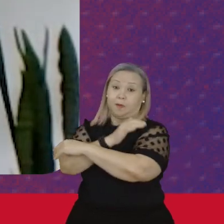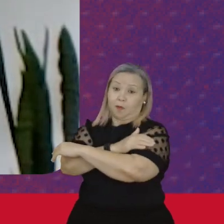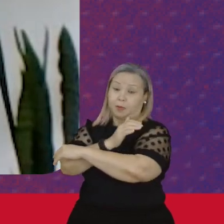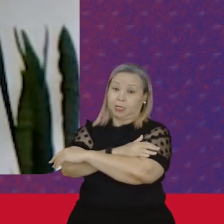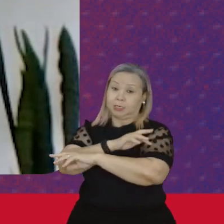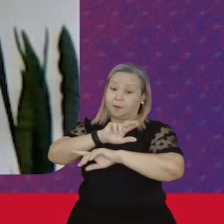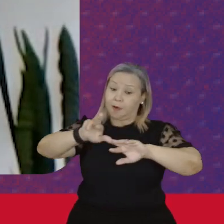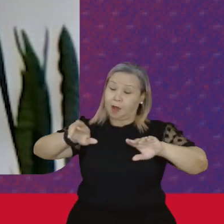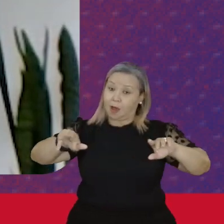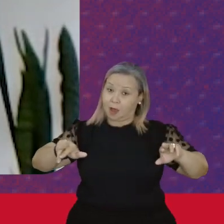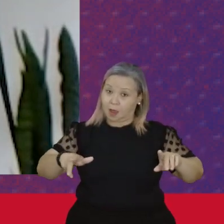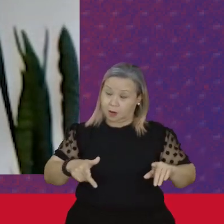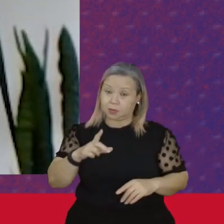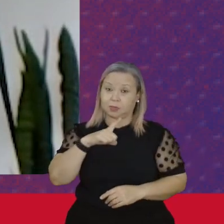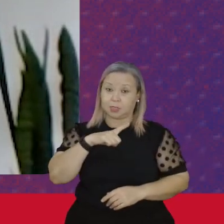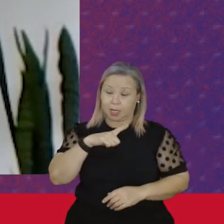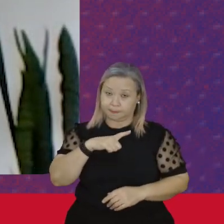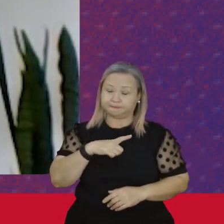só,